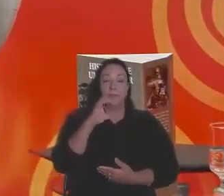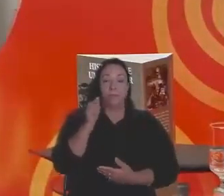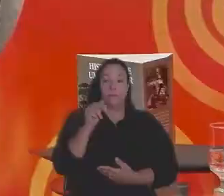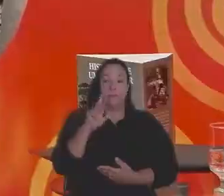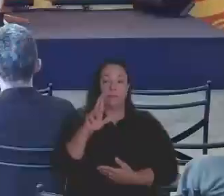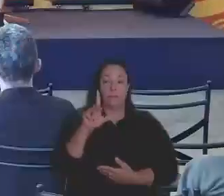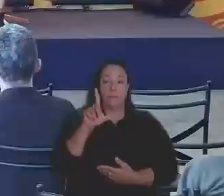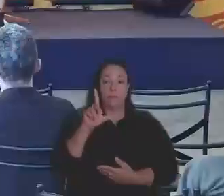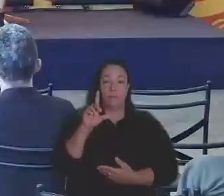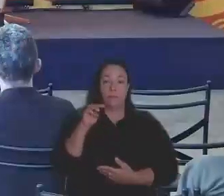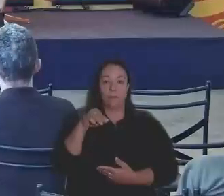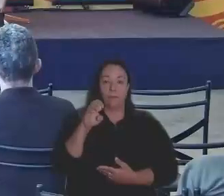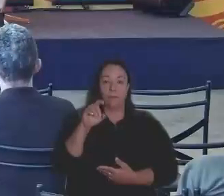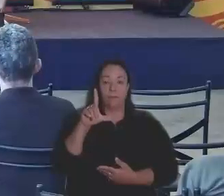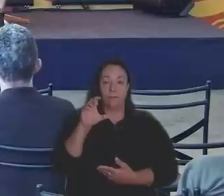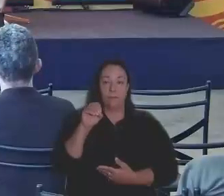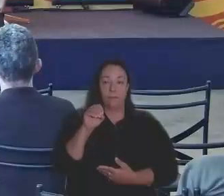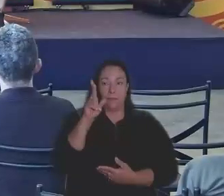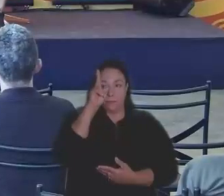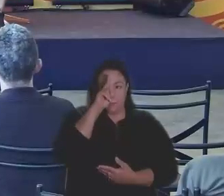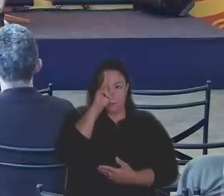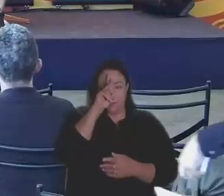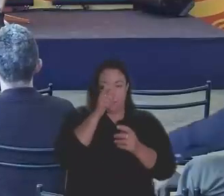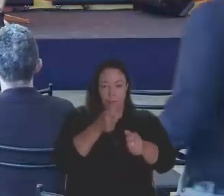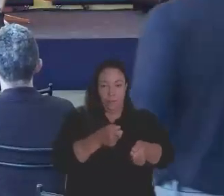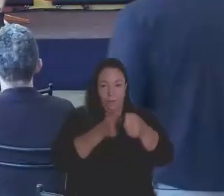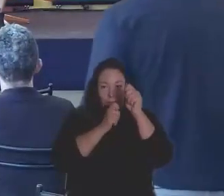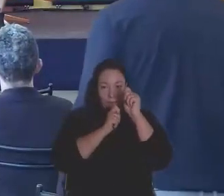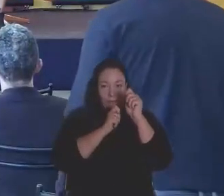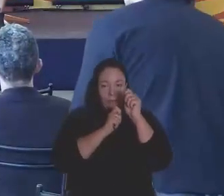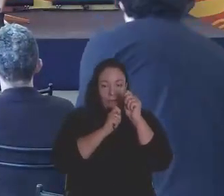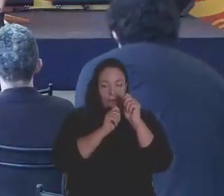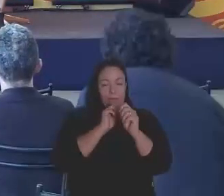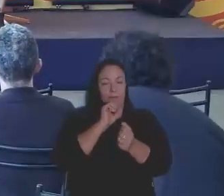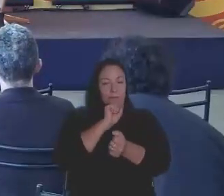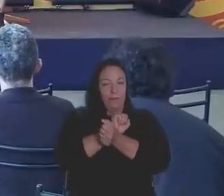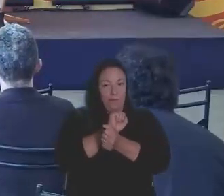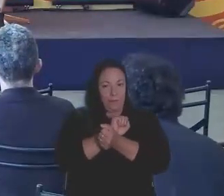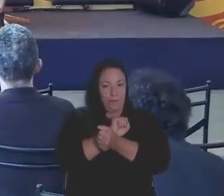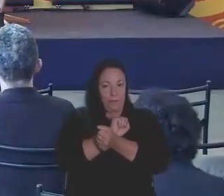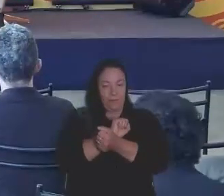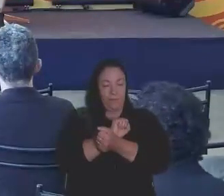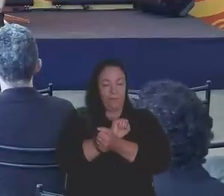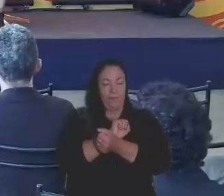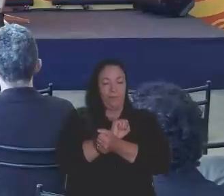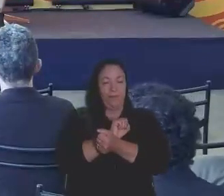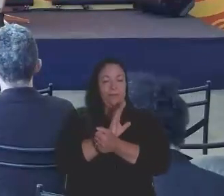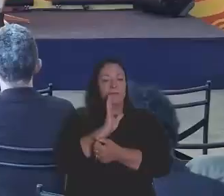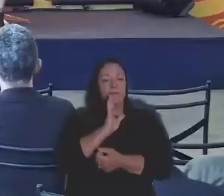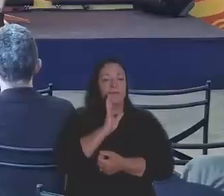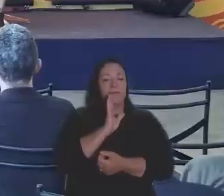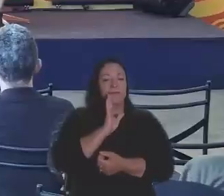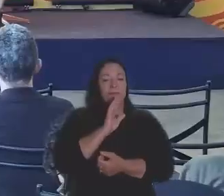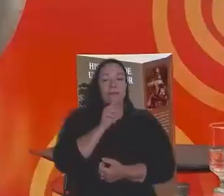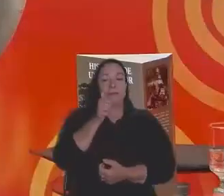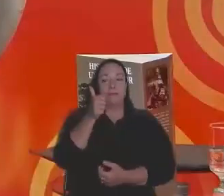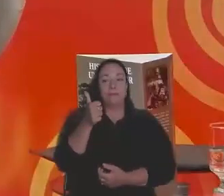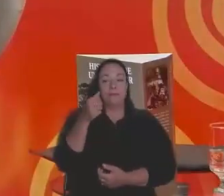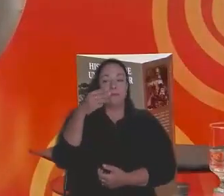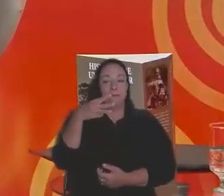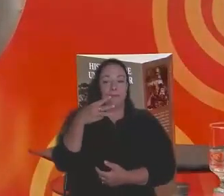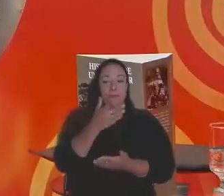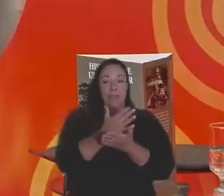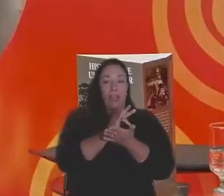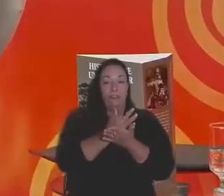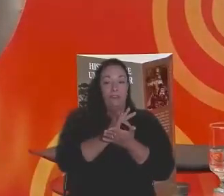Ministério da Cultura e CBMM apresentam 13º Fliaraxá. Centralizado está um quadro branco com as logomarcas das